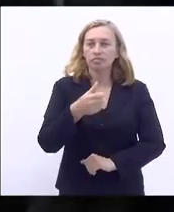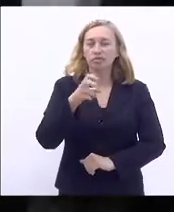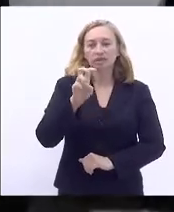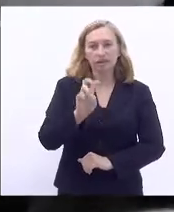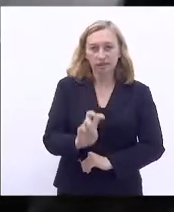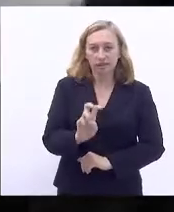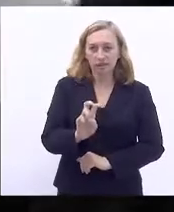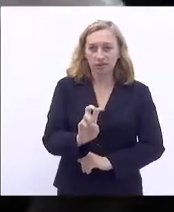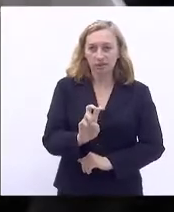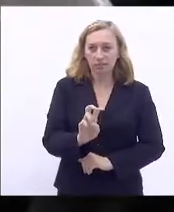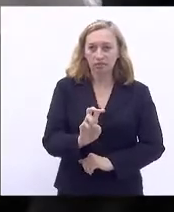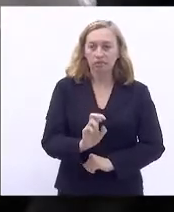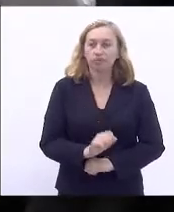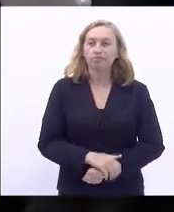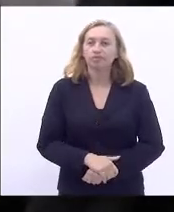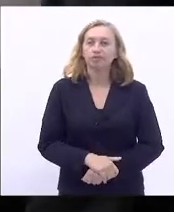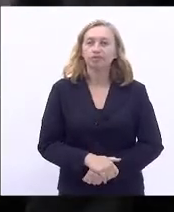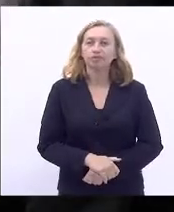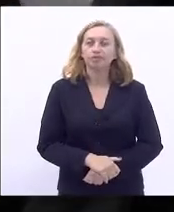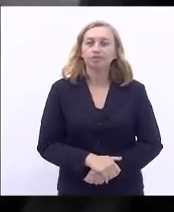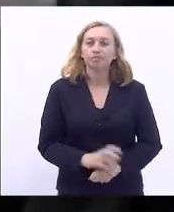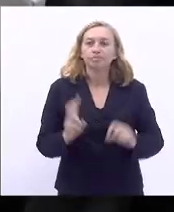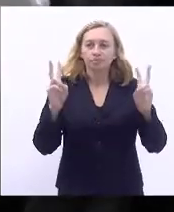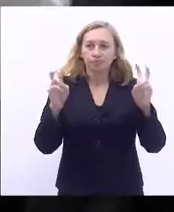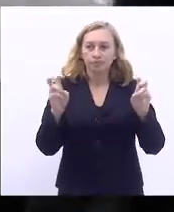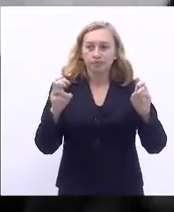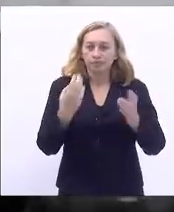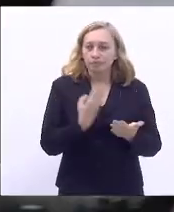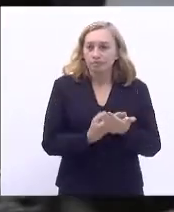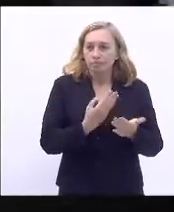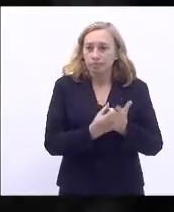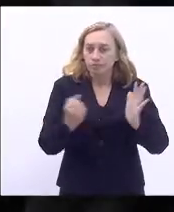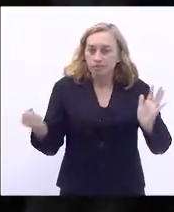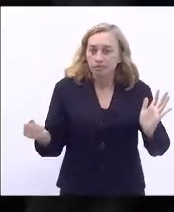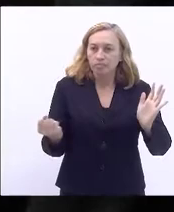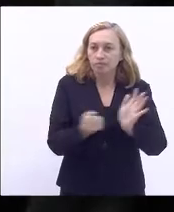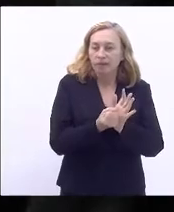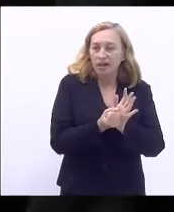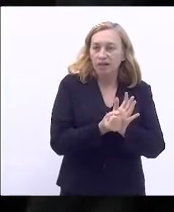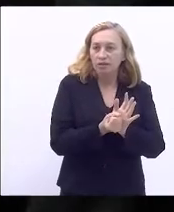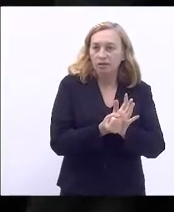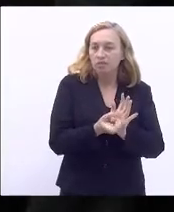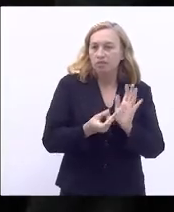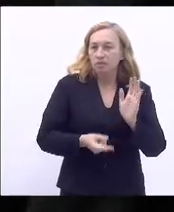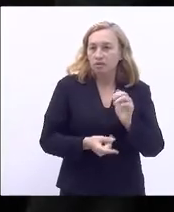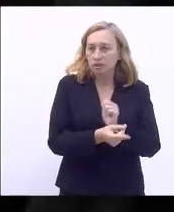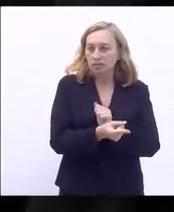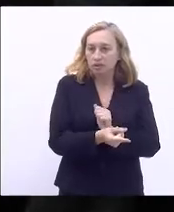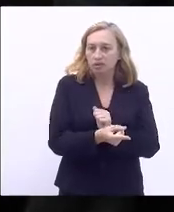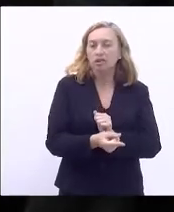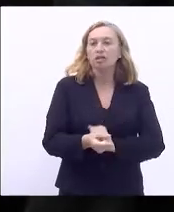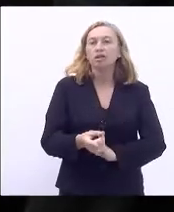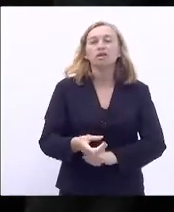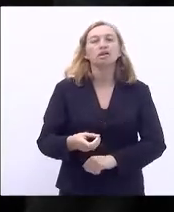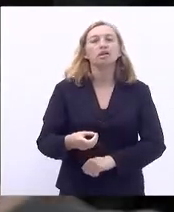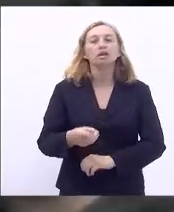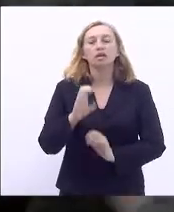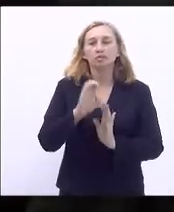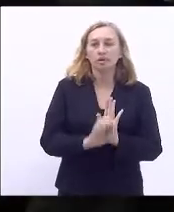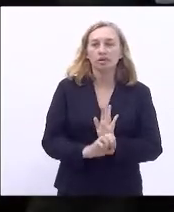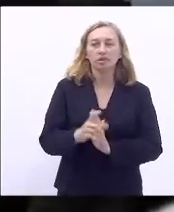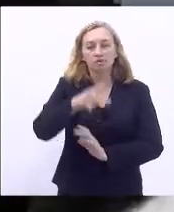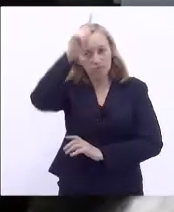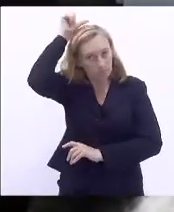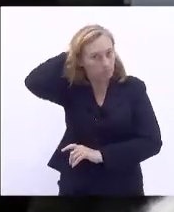5, que fazem menção à questão do estudo do impacto orçamentário, emenda do Luiz Paulo e minha.